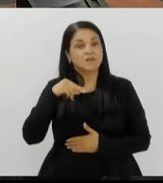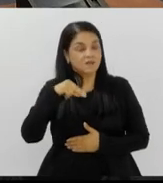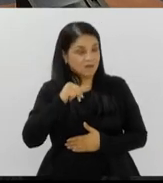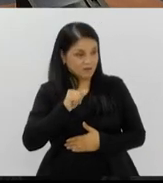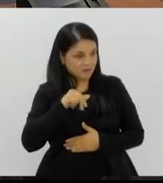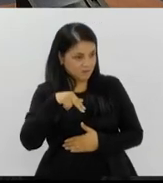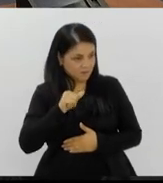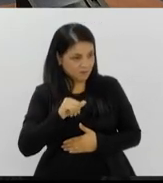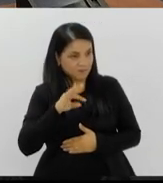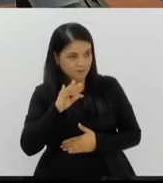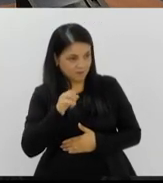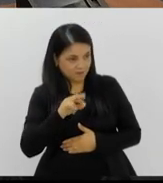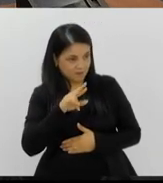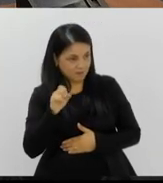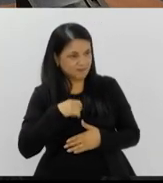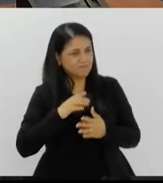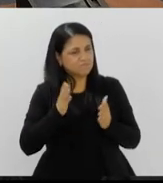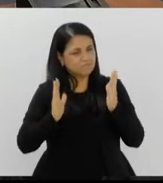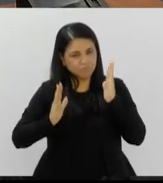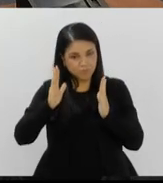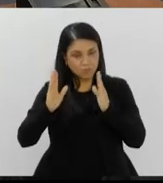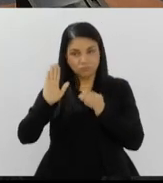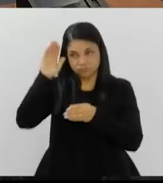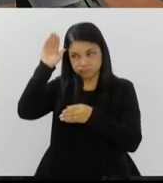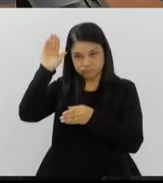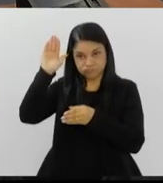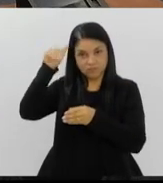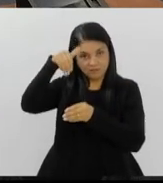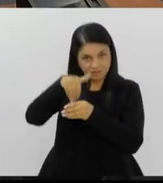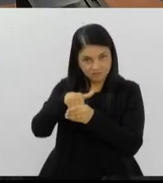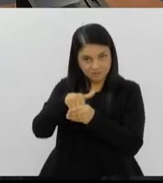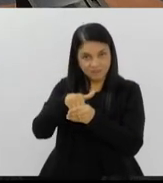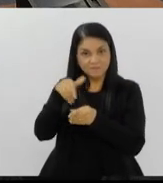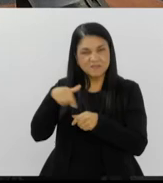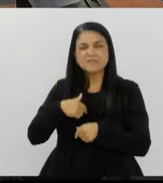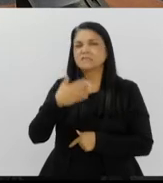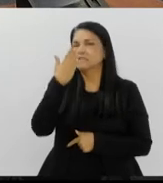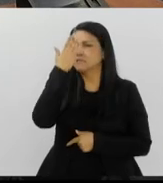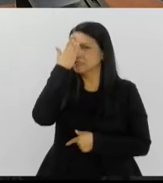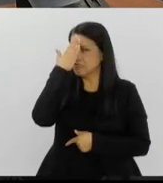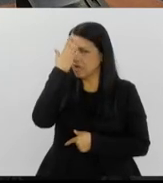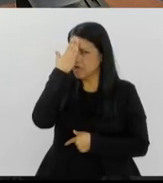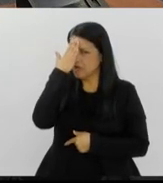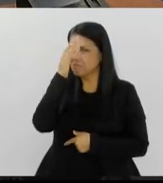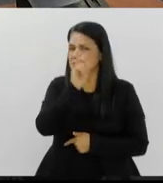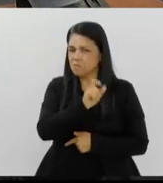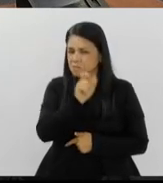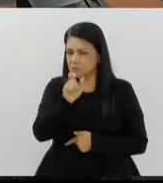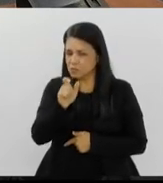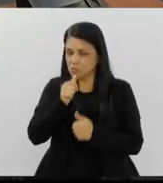na época de campanha, todos nós sabemos que as pessoas tendem a seguir com aquele que está na